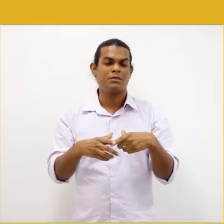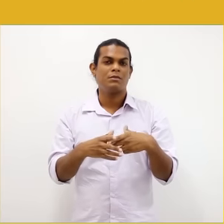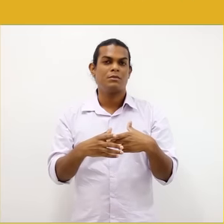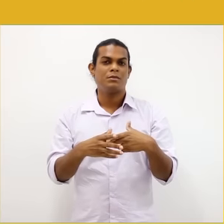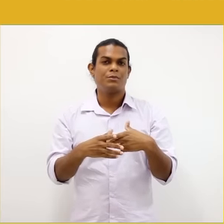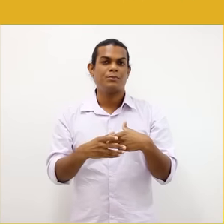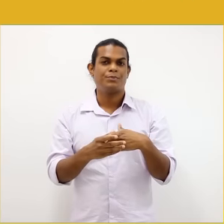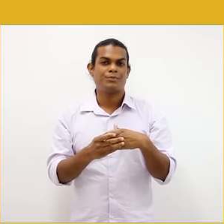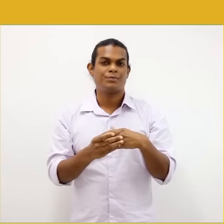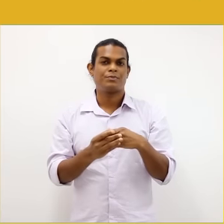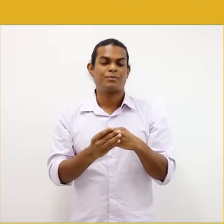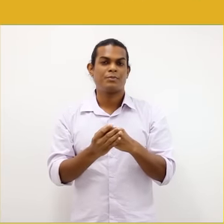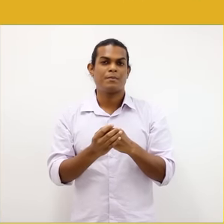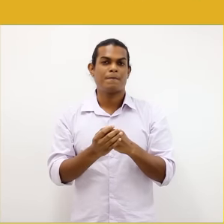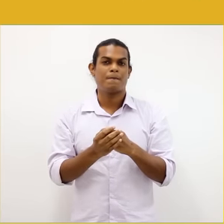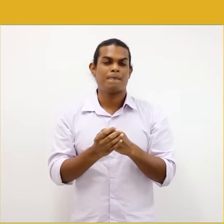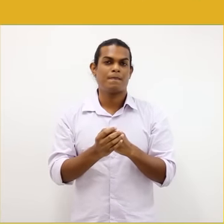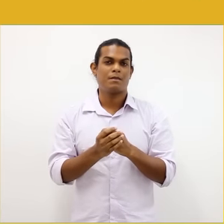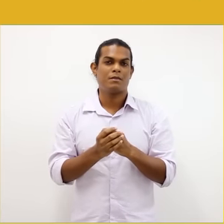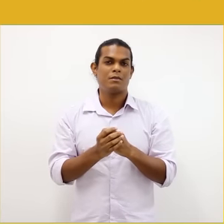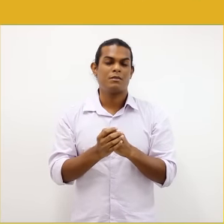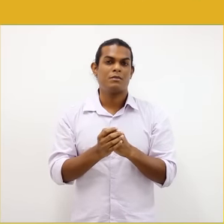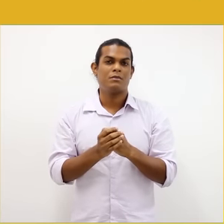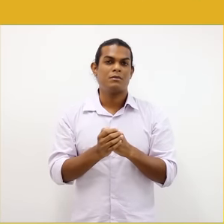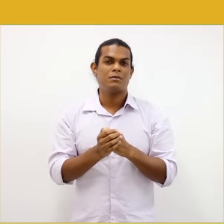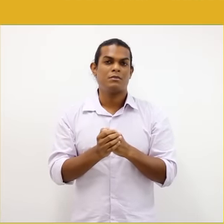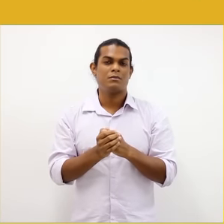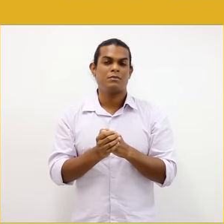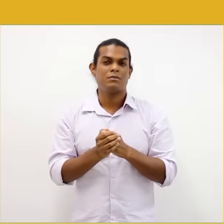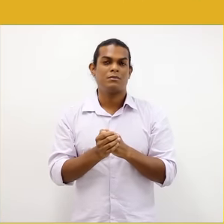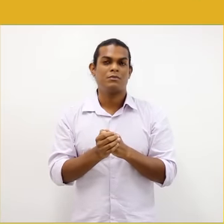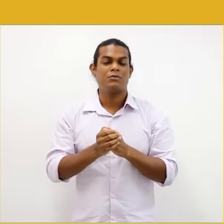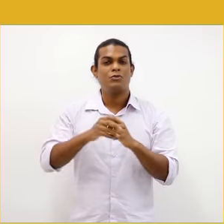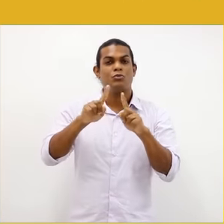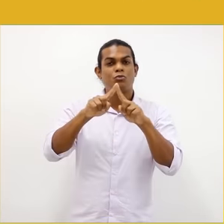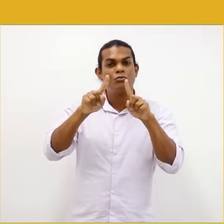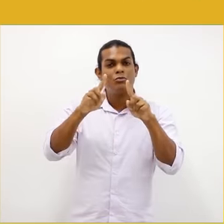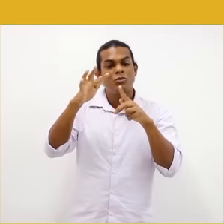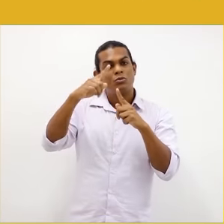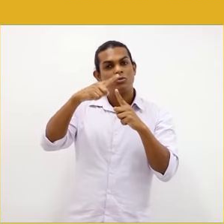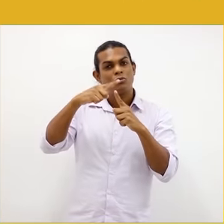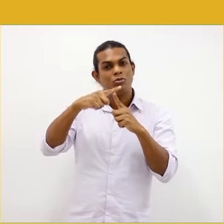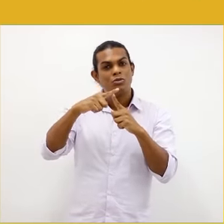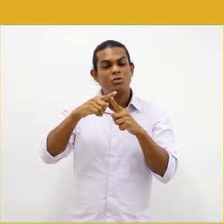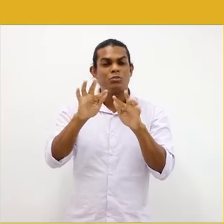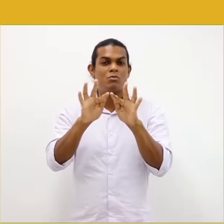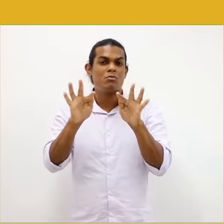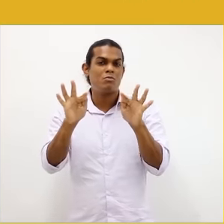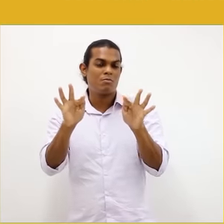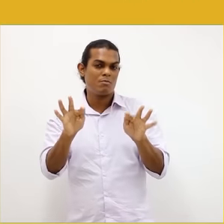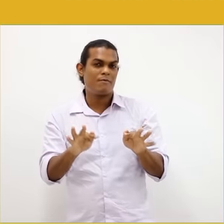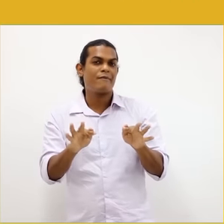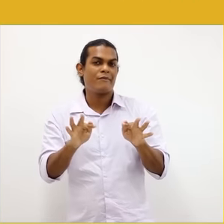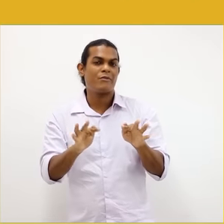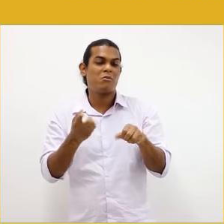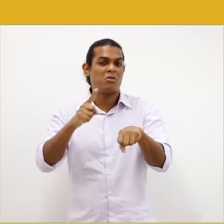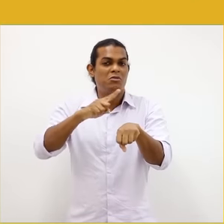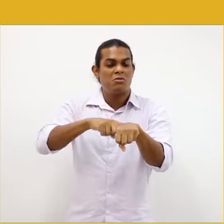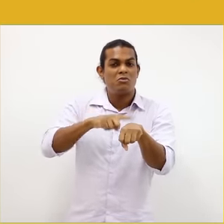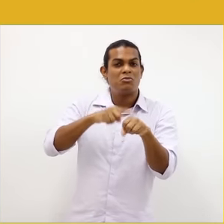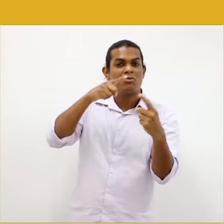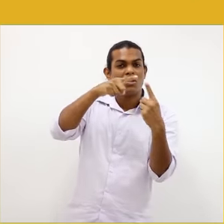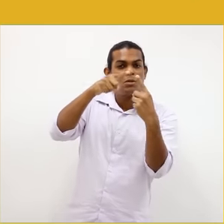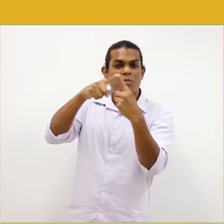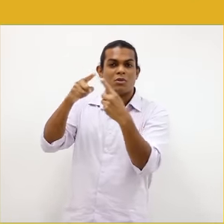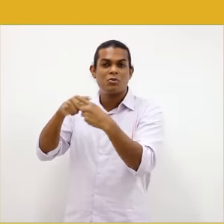natureza, concentração, intensidade e tempo de exposição do agente. Vejamos que neste conceito nós temos